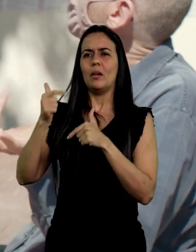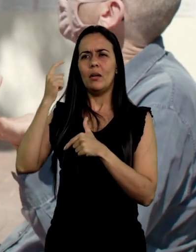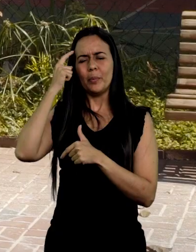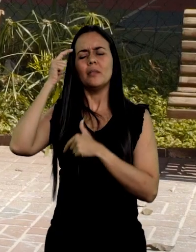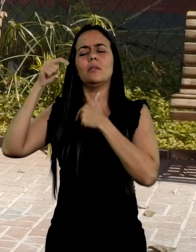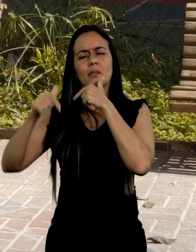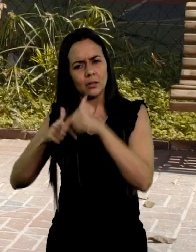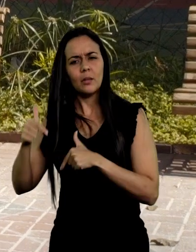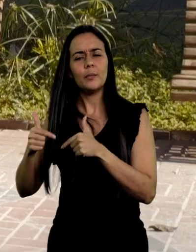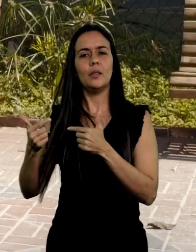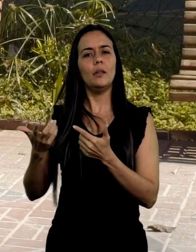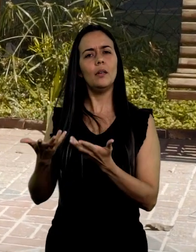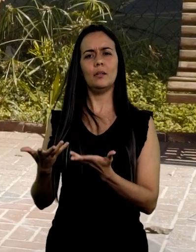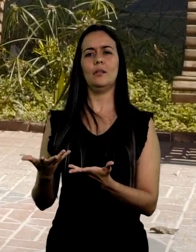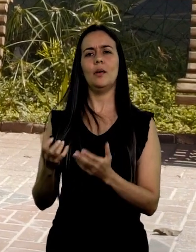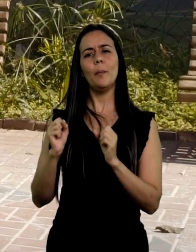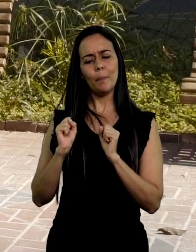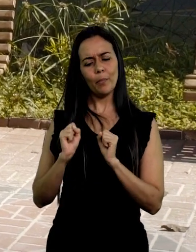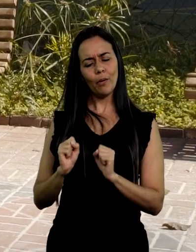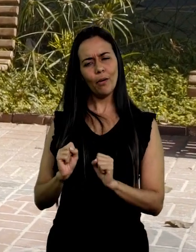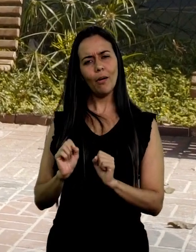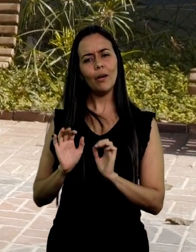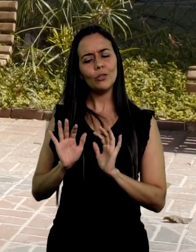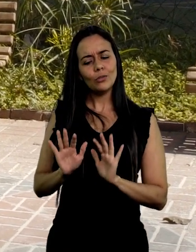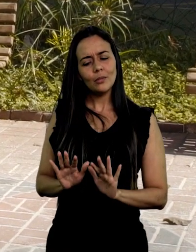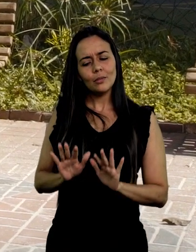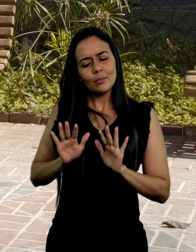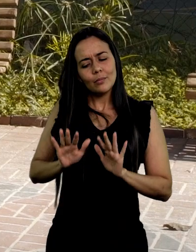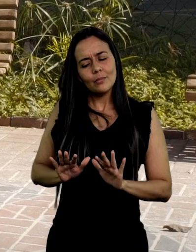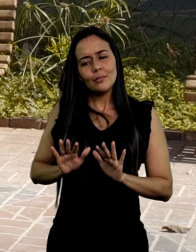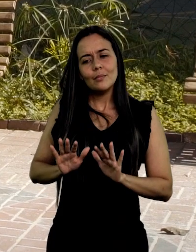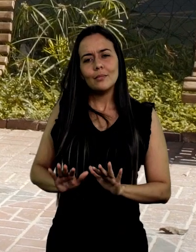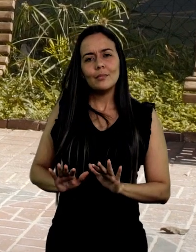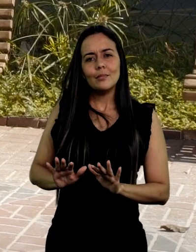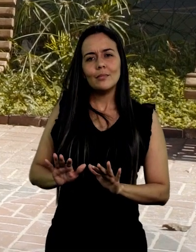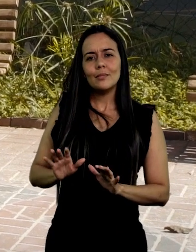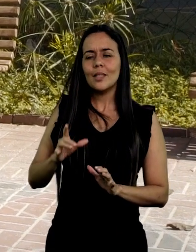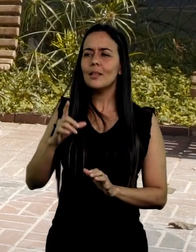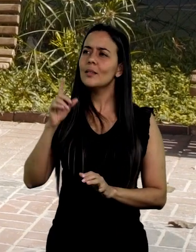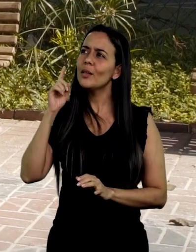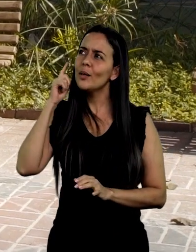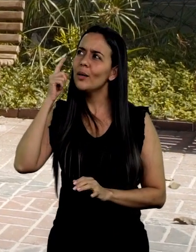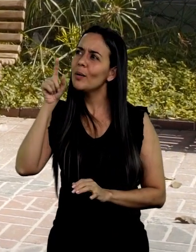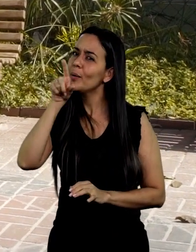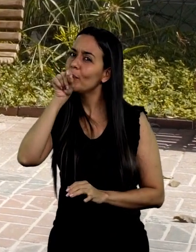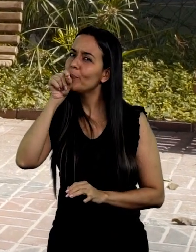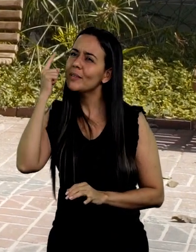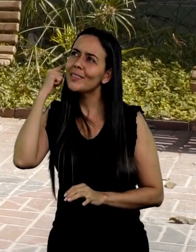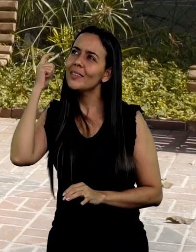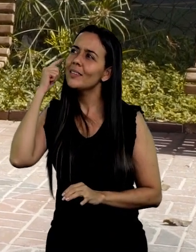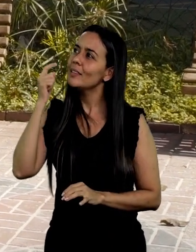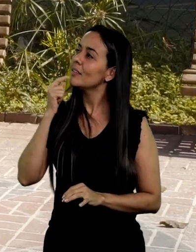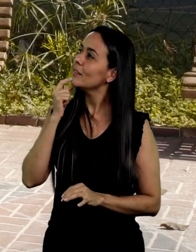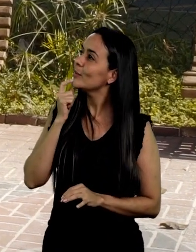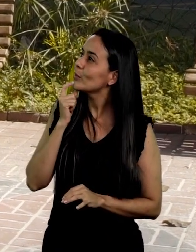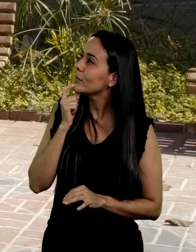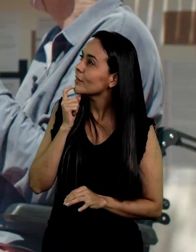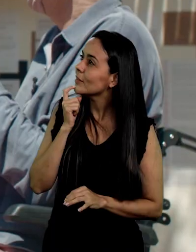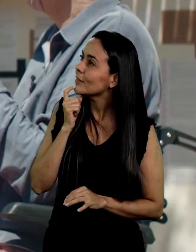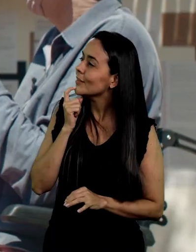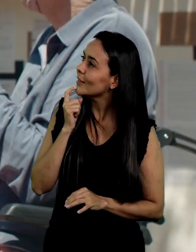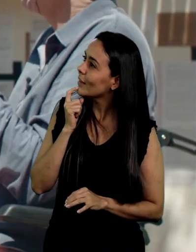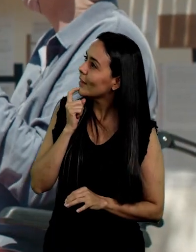um momento no qual eu tô no meu quintal ouvindo o sabiá. Nossa, que legal. Onde será que eu consigo ver o sabiá? Não tô fazendo